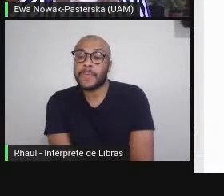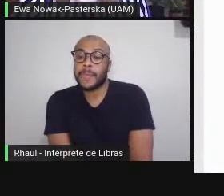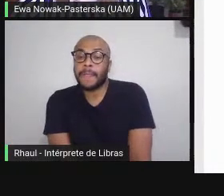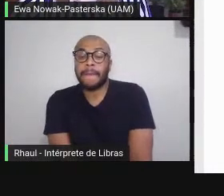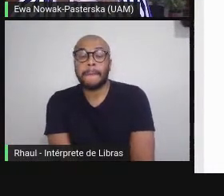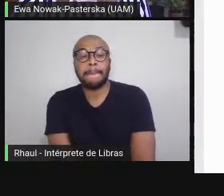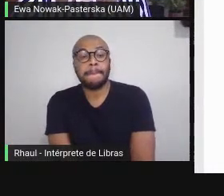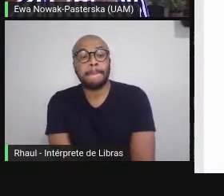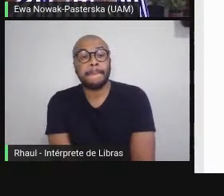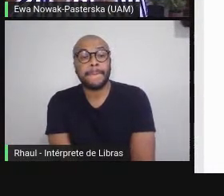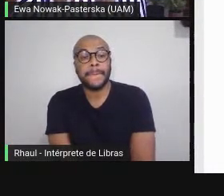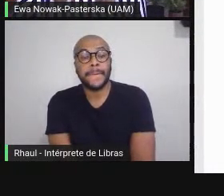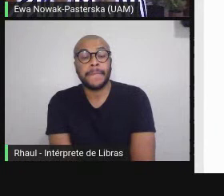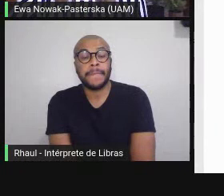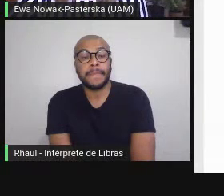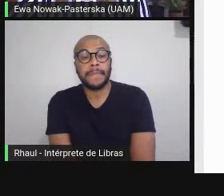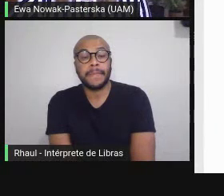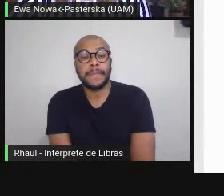bednarza.